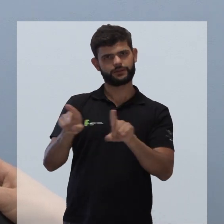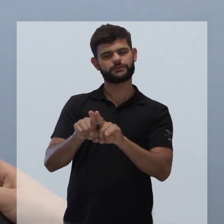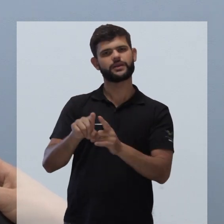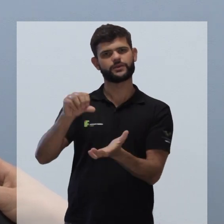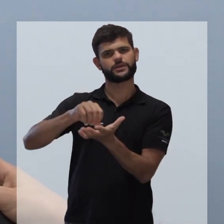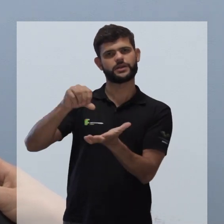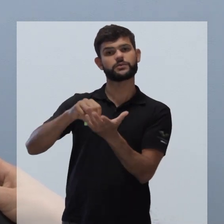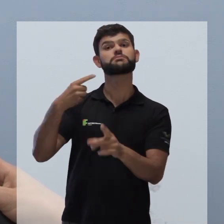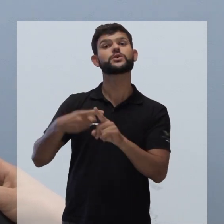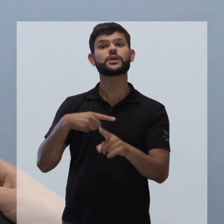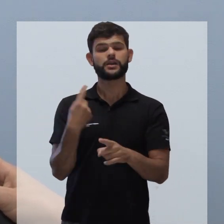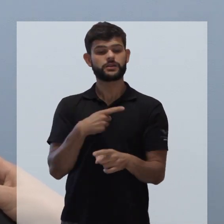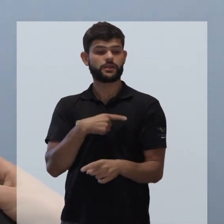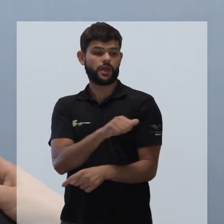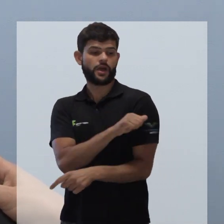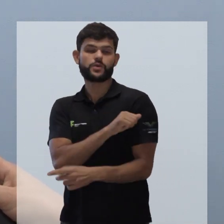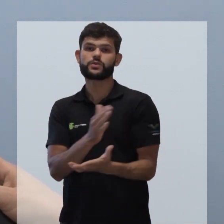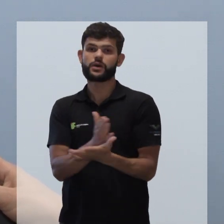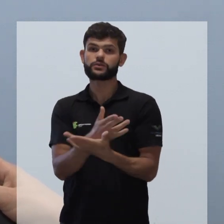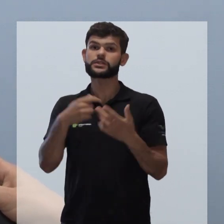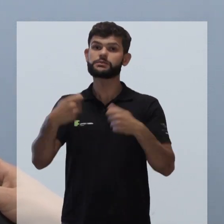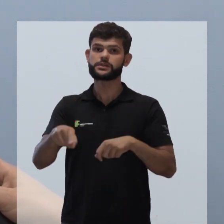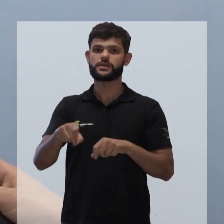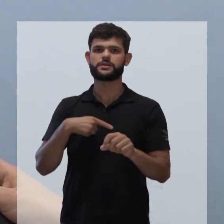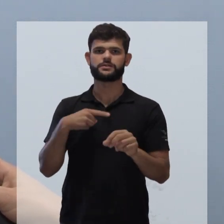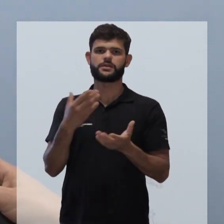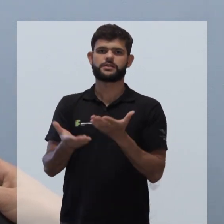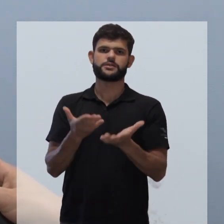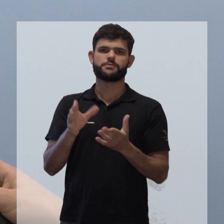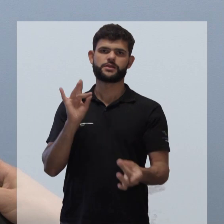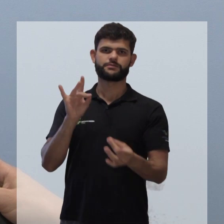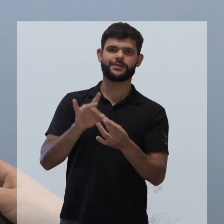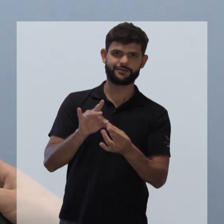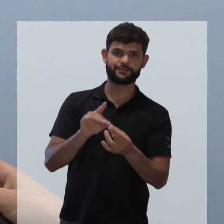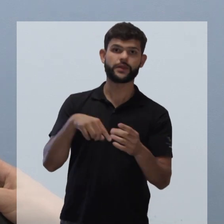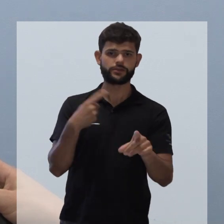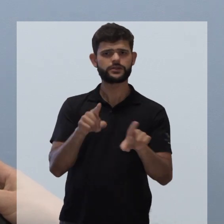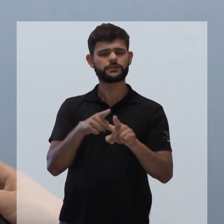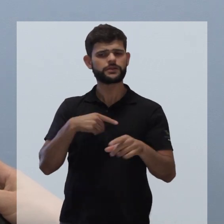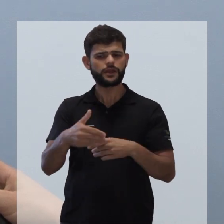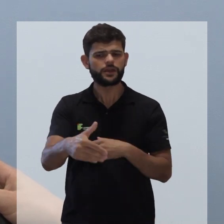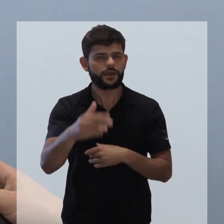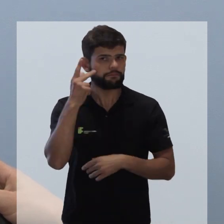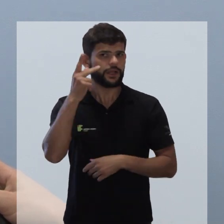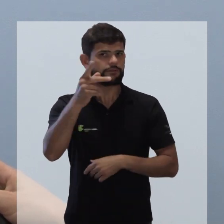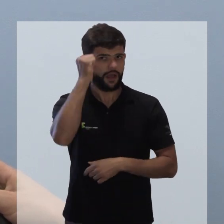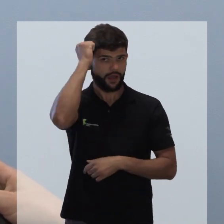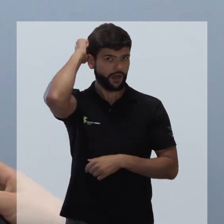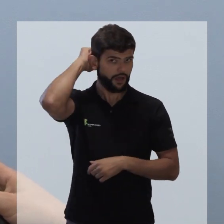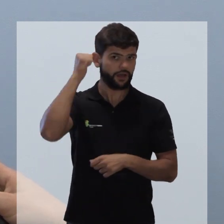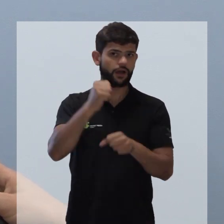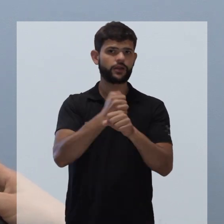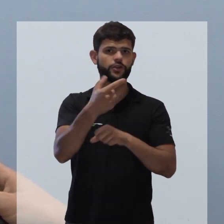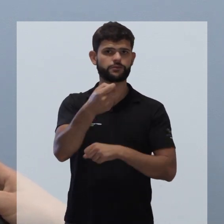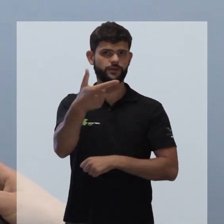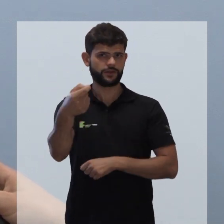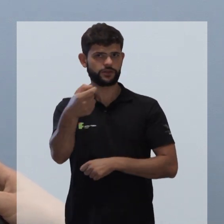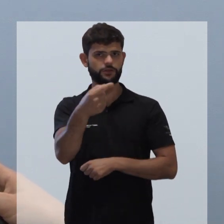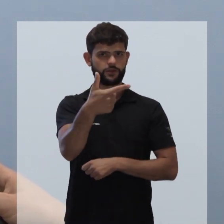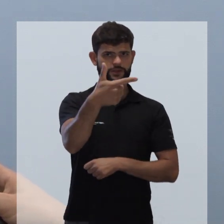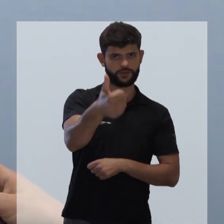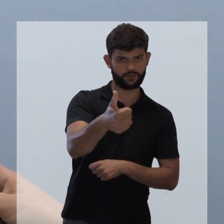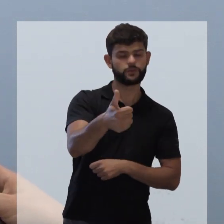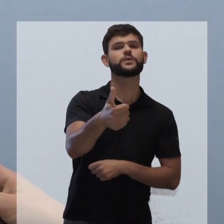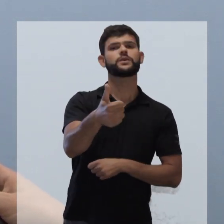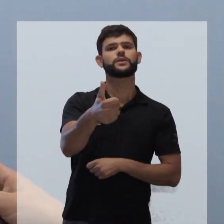desse atendimento especializado. E nós temos também já, para esse nosso próximo teste seletivo e para 2020,